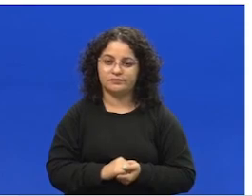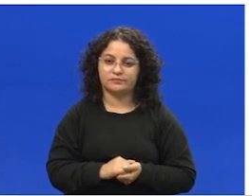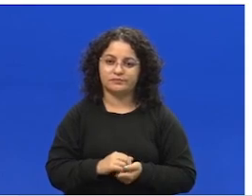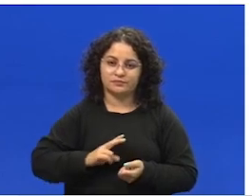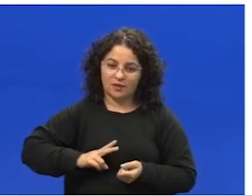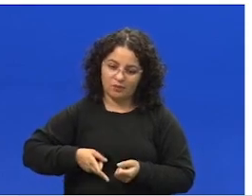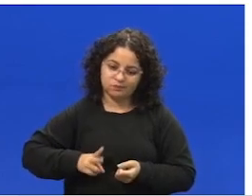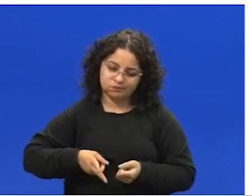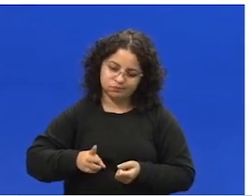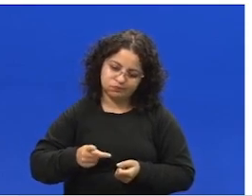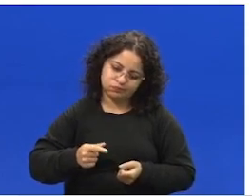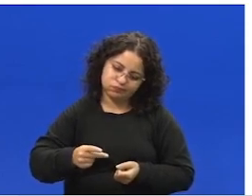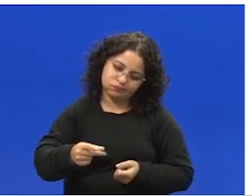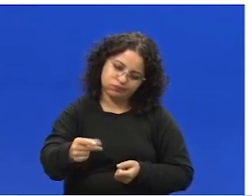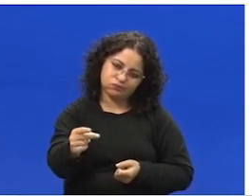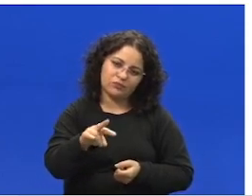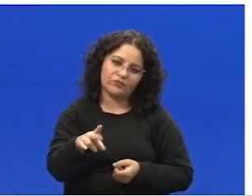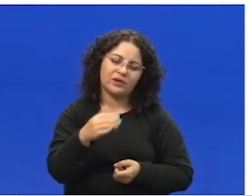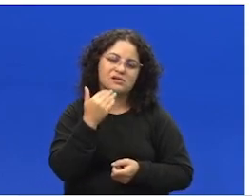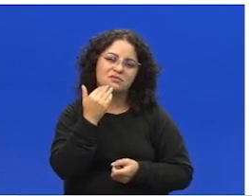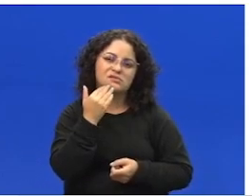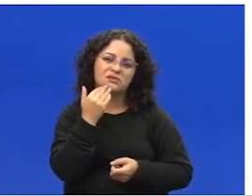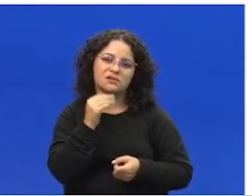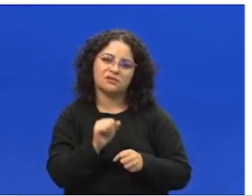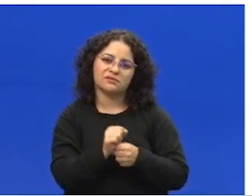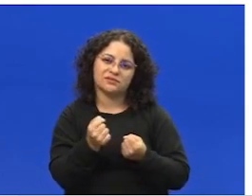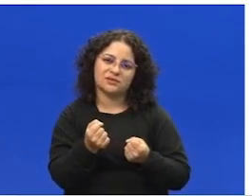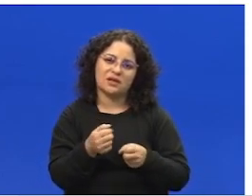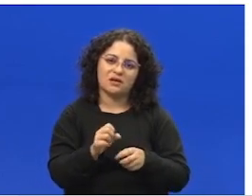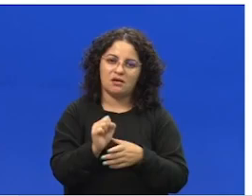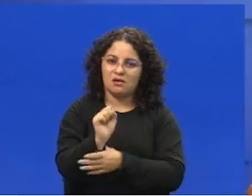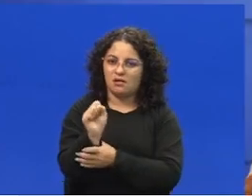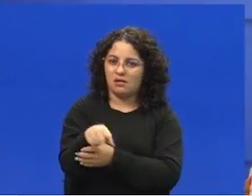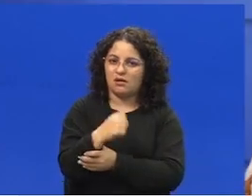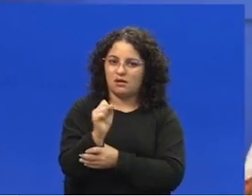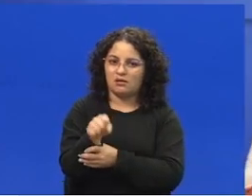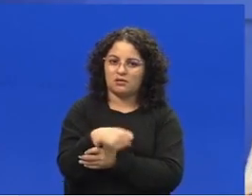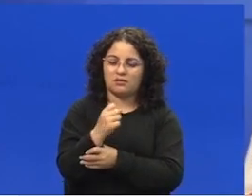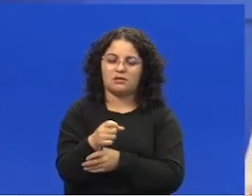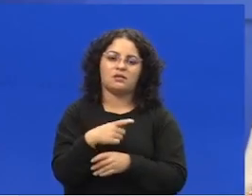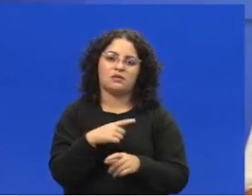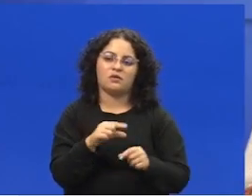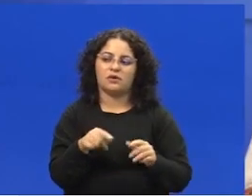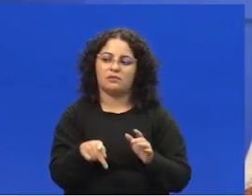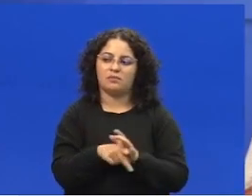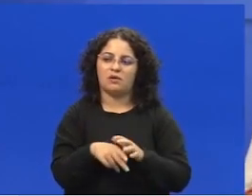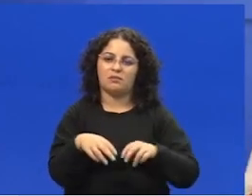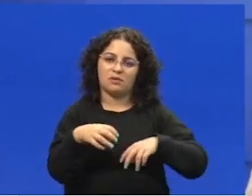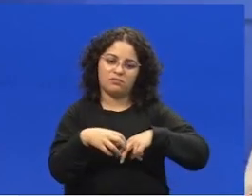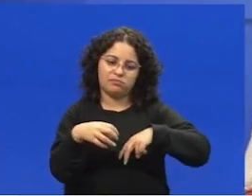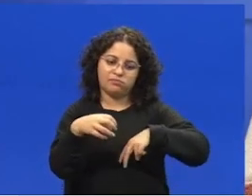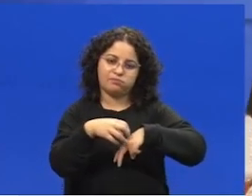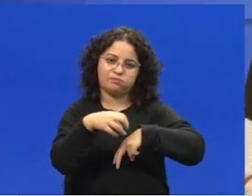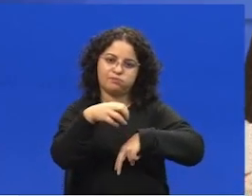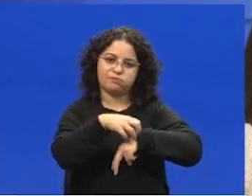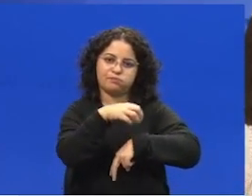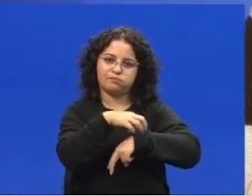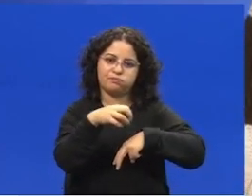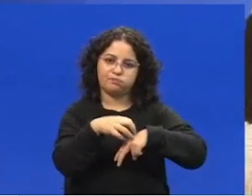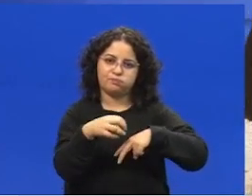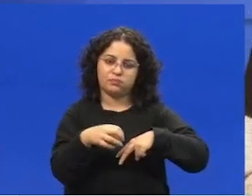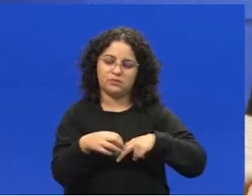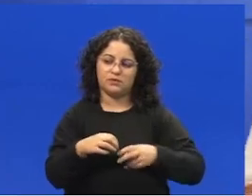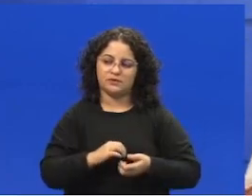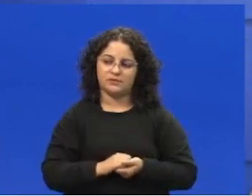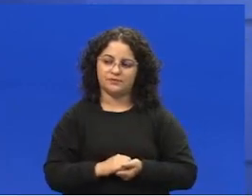cronificada, ela vai deformar as superfícies articulares e causando umas protuberâncias na região do disco